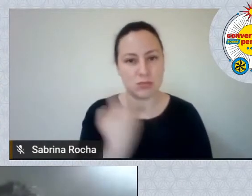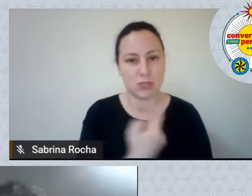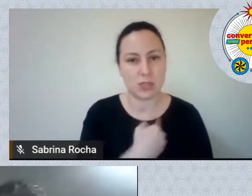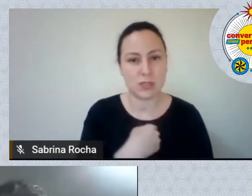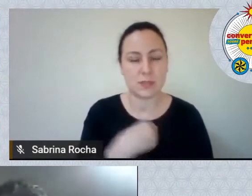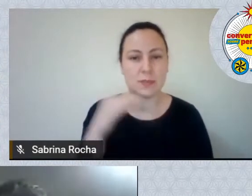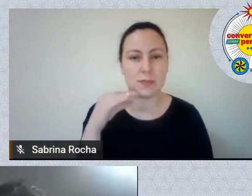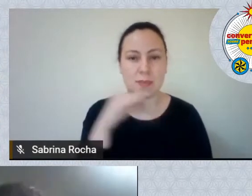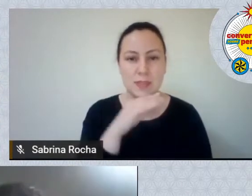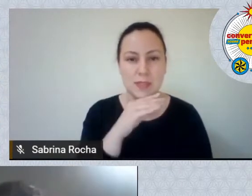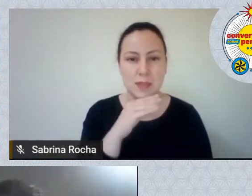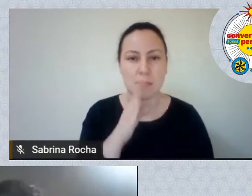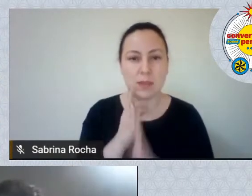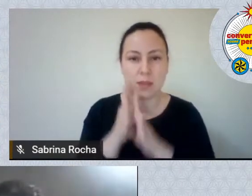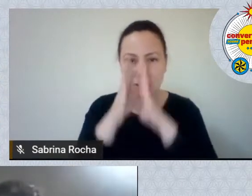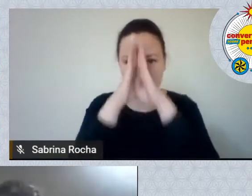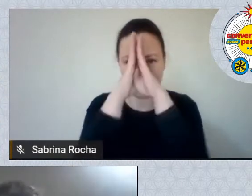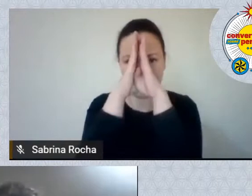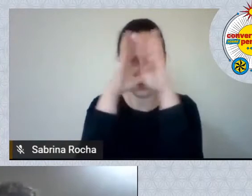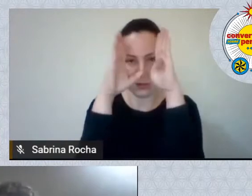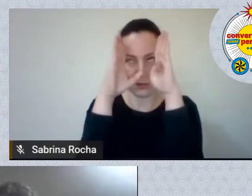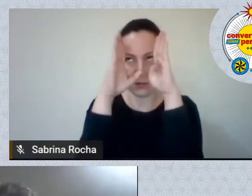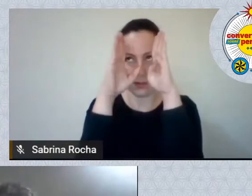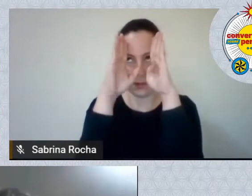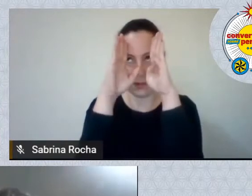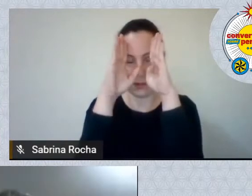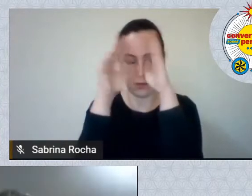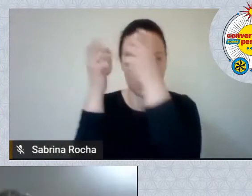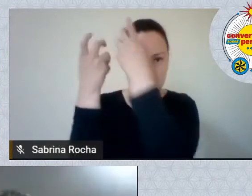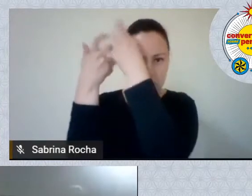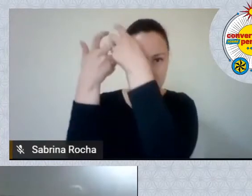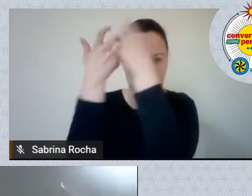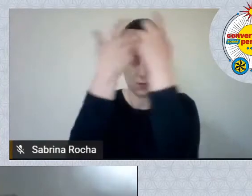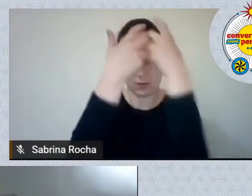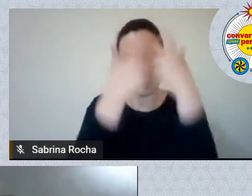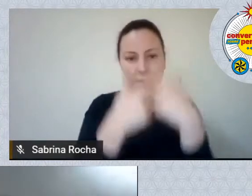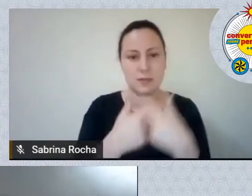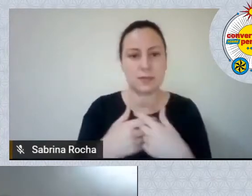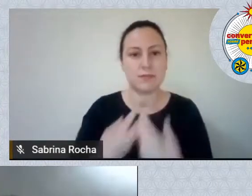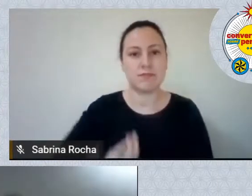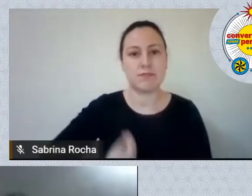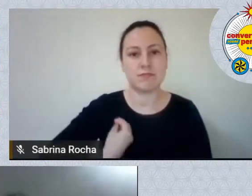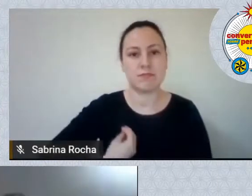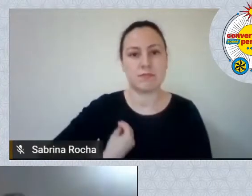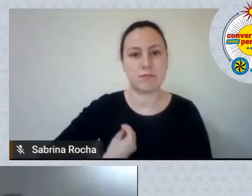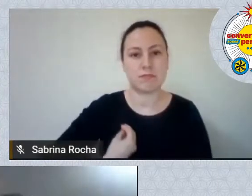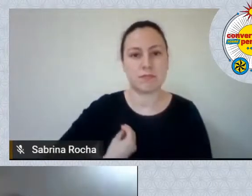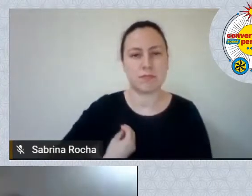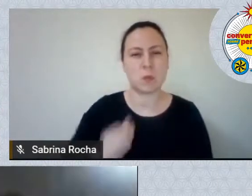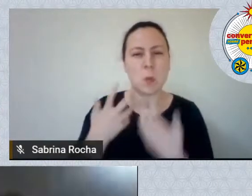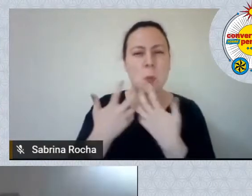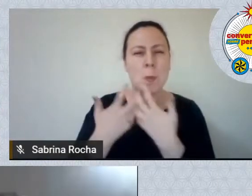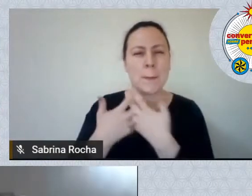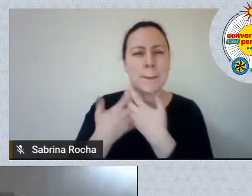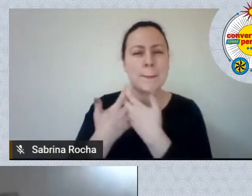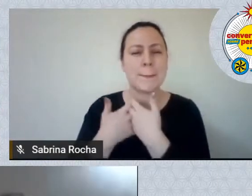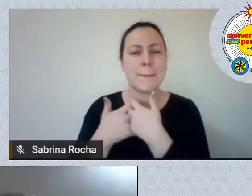assim dividido, e essa divisão, veja só o que ela cria. Toda uma vida de fabulações,